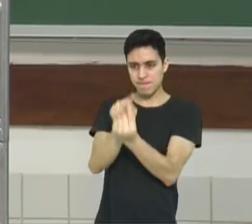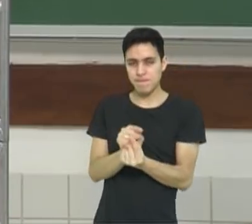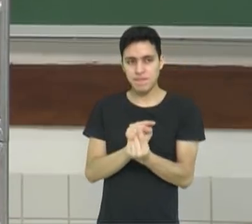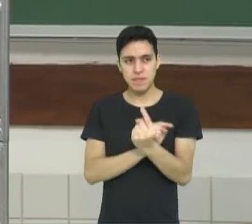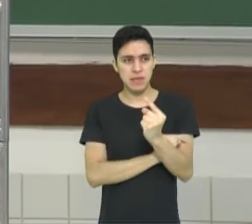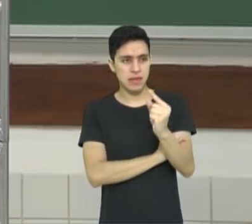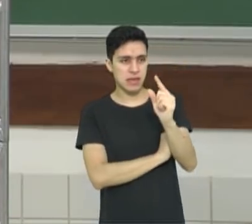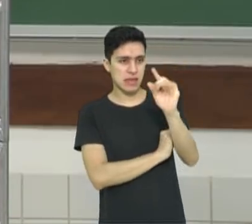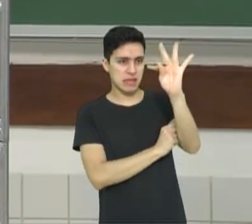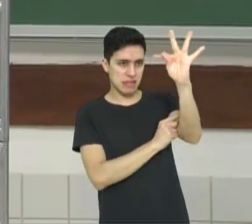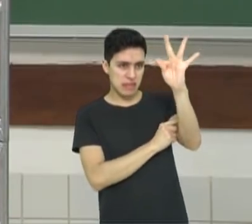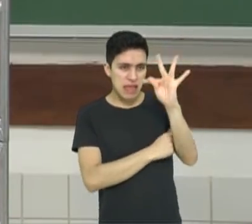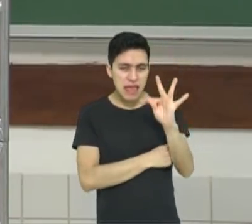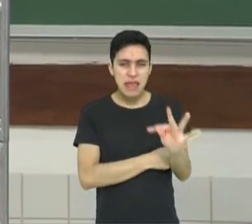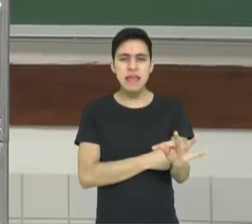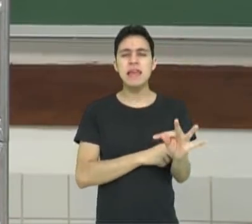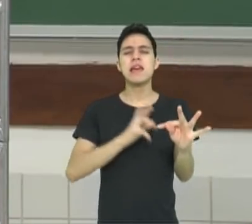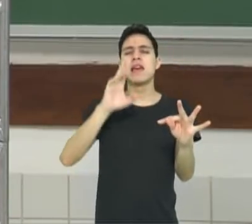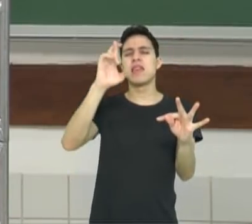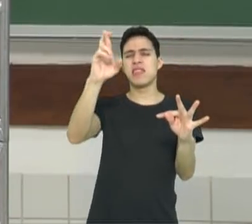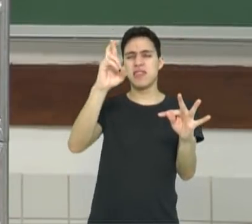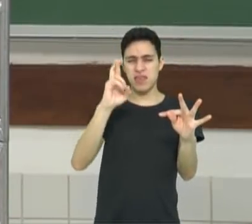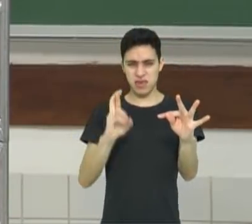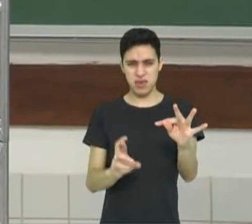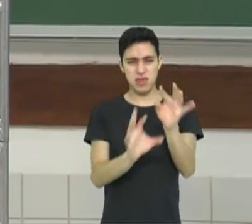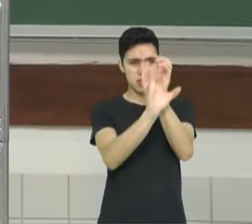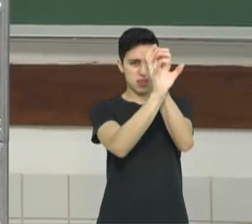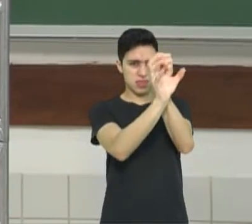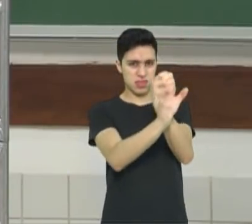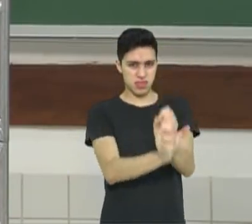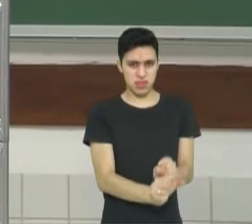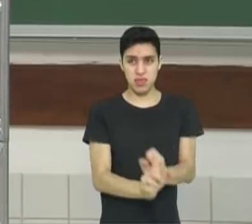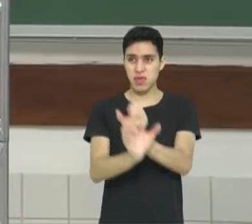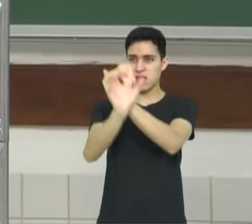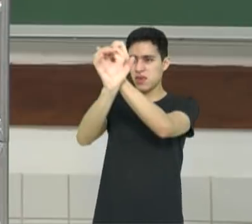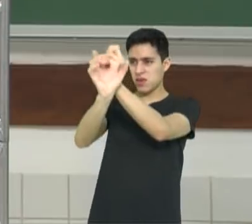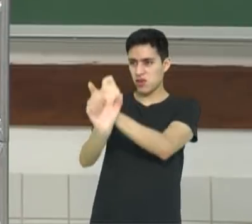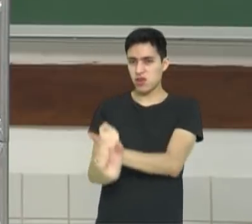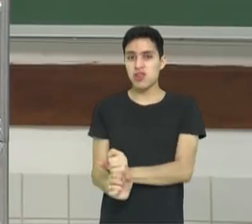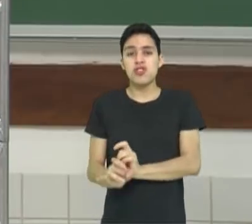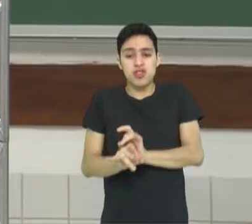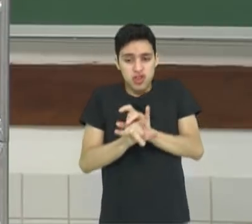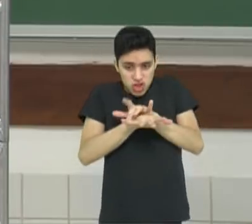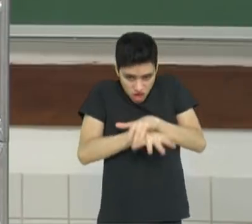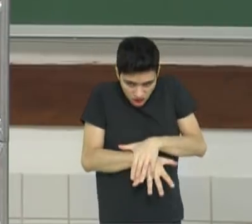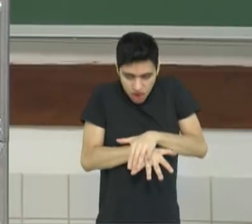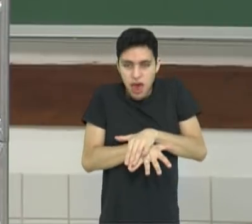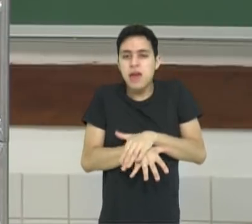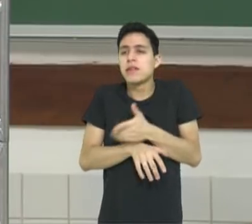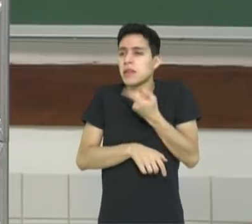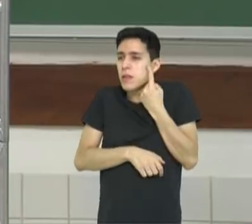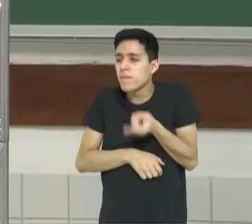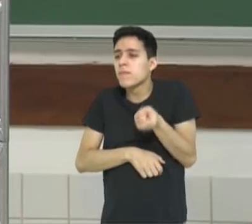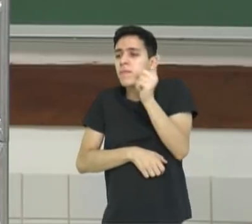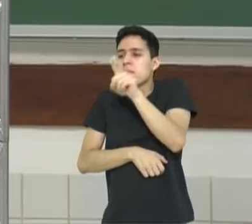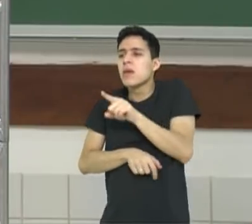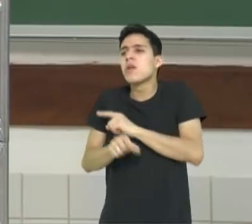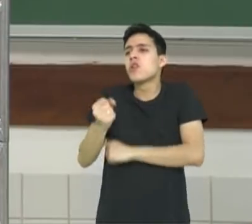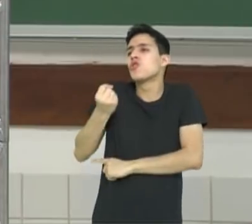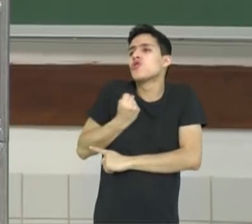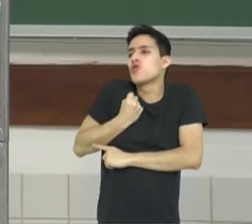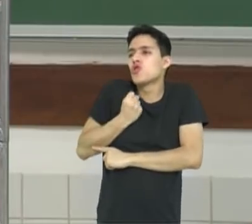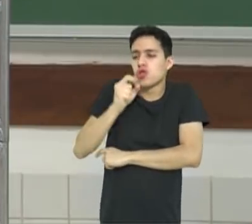R. Então, você vai somar T com T, R com R e número sozinho com número sozinho.